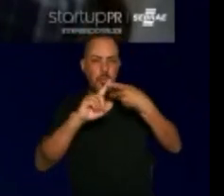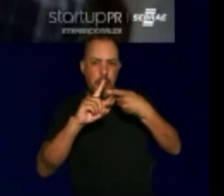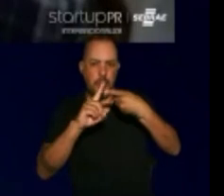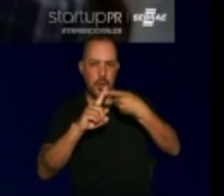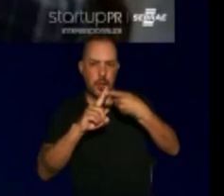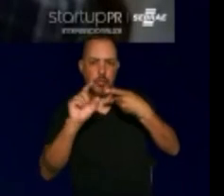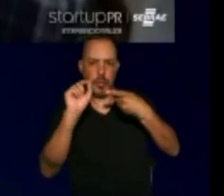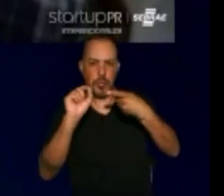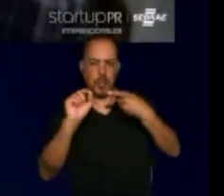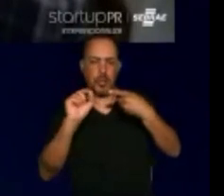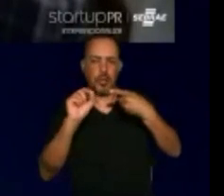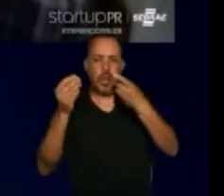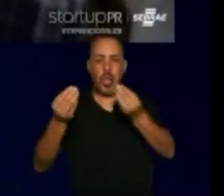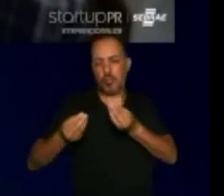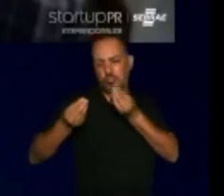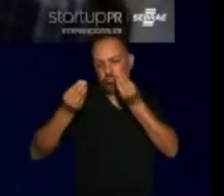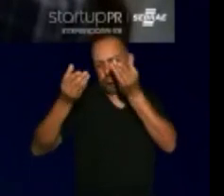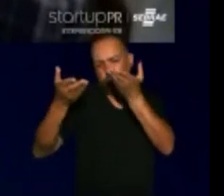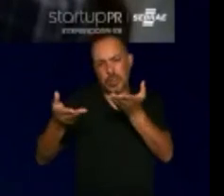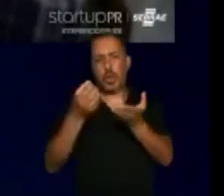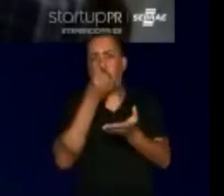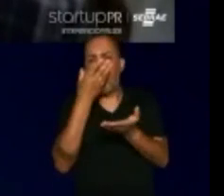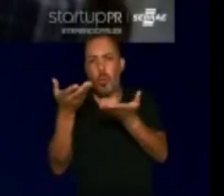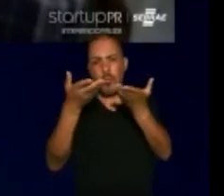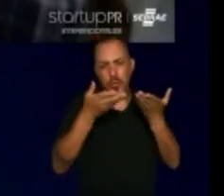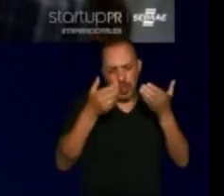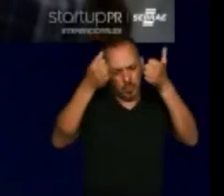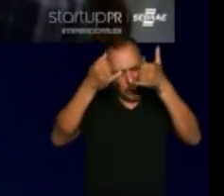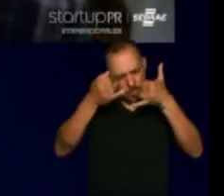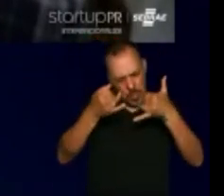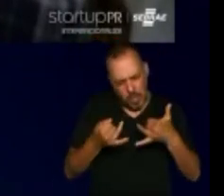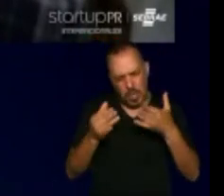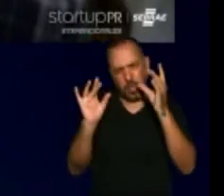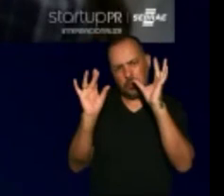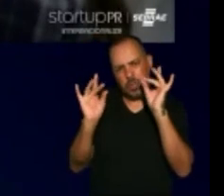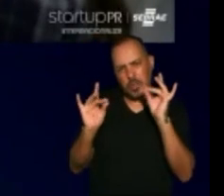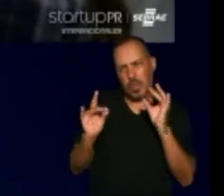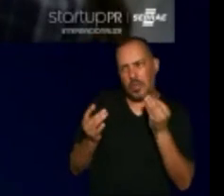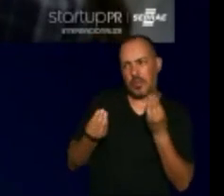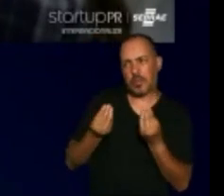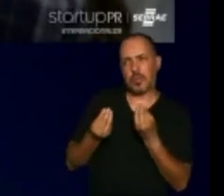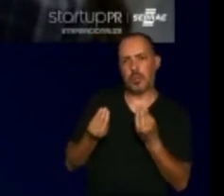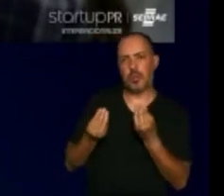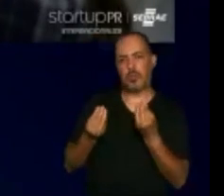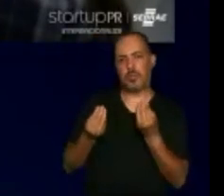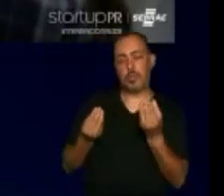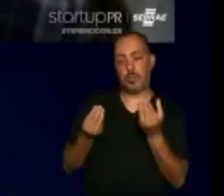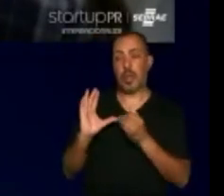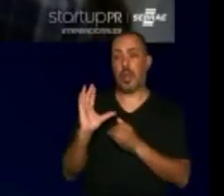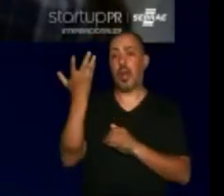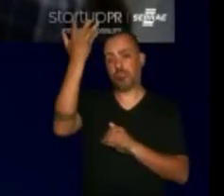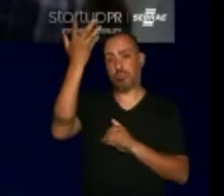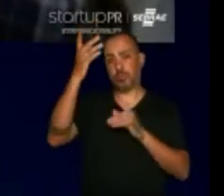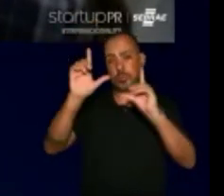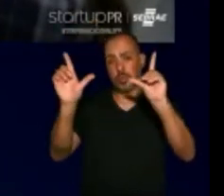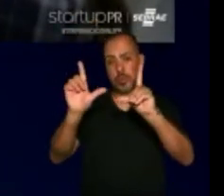do onboarding. Então, é dar as boas-vindas, é explicar por parte dos mentores, pela nossa parte, como vai funcionar o